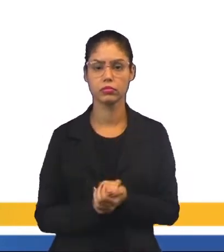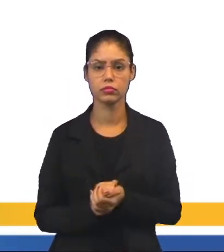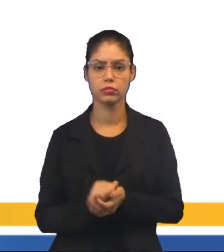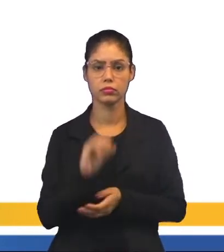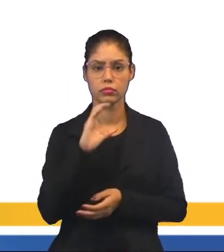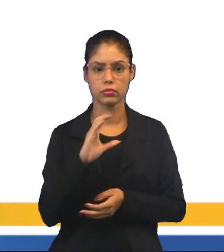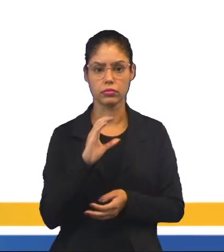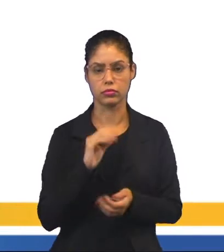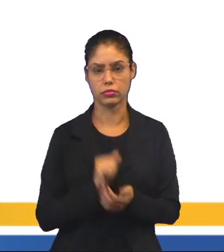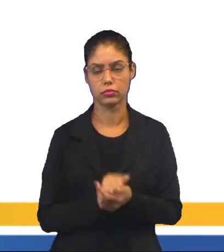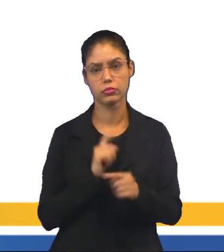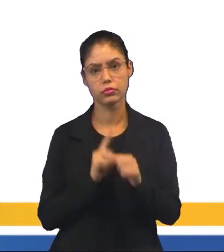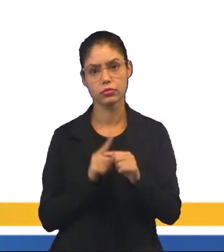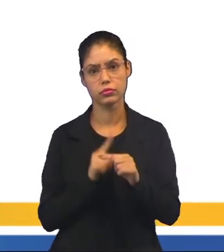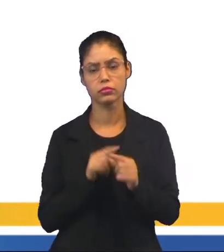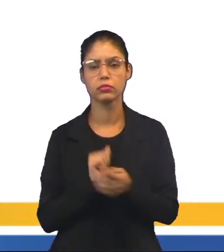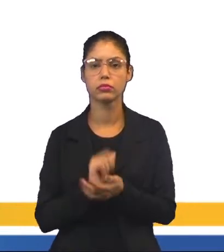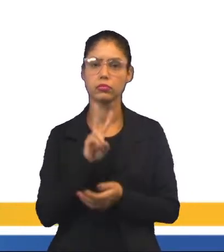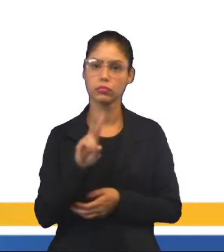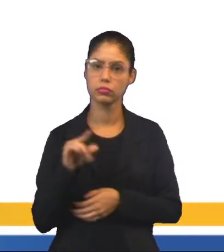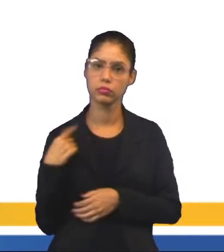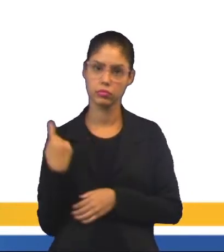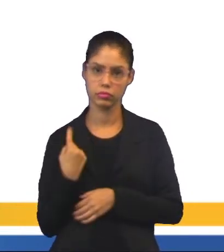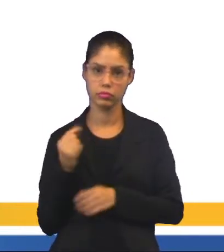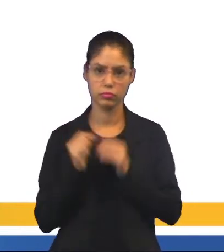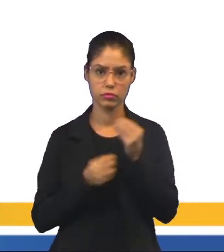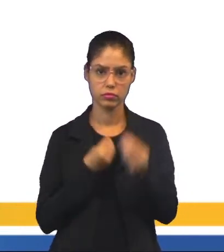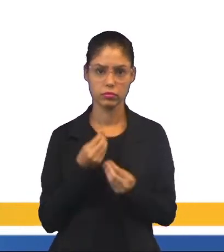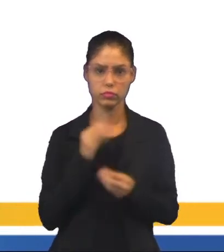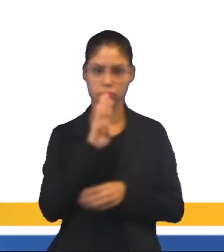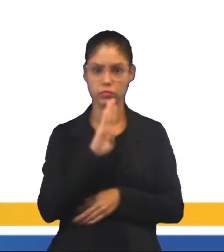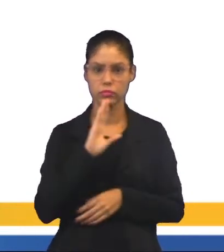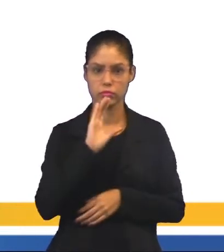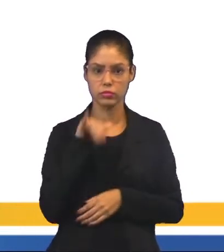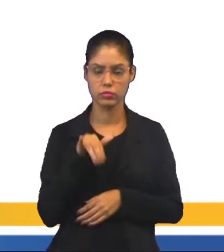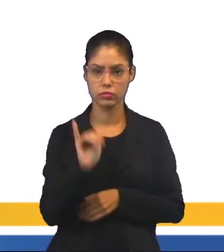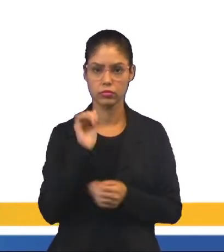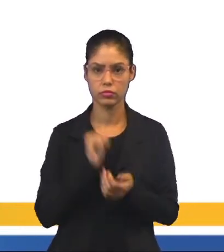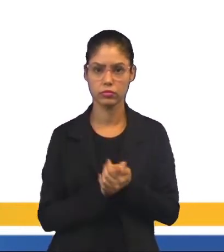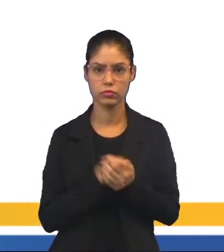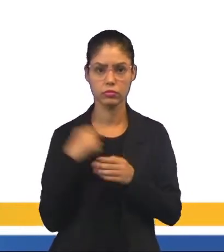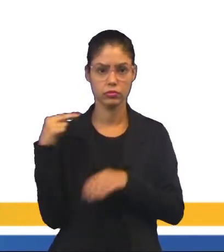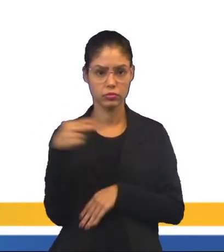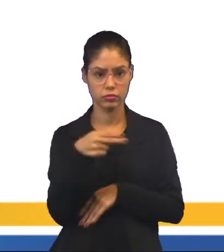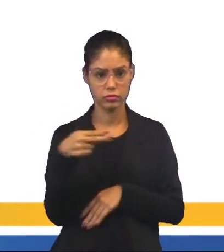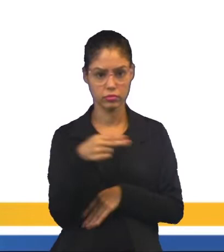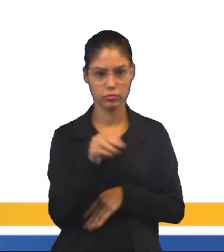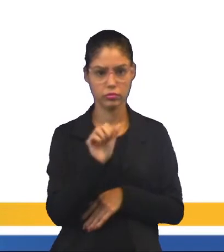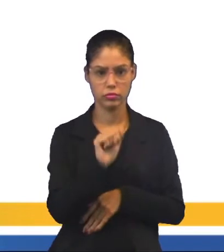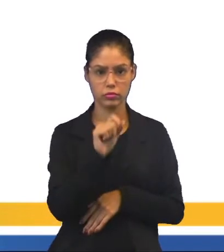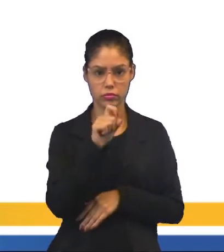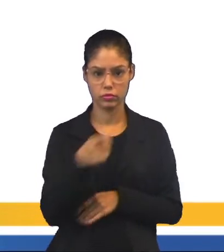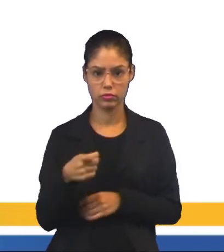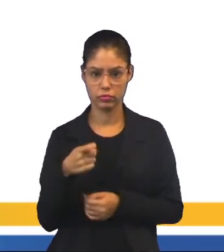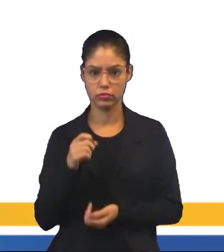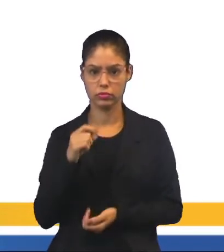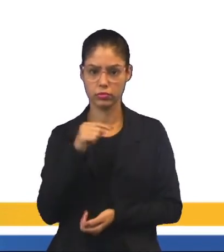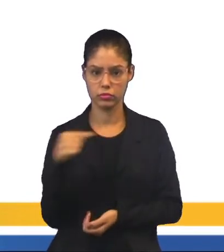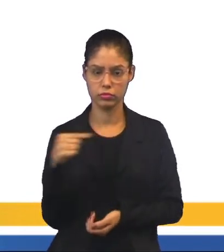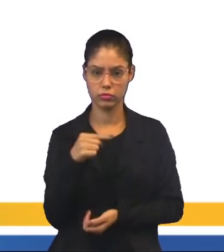é positivo. Se eu isolo, vai ficar by igual a menos ax menos